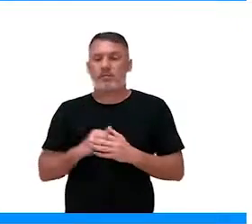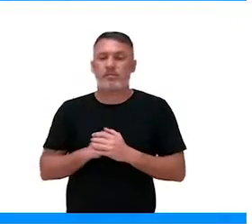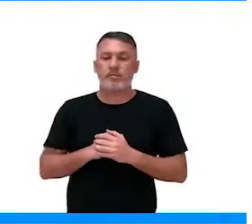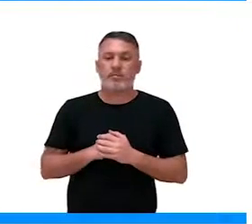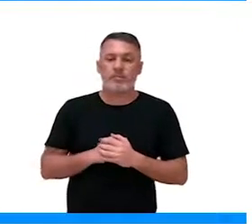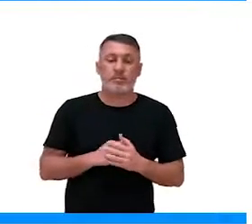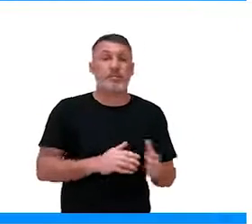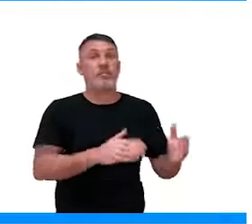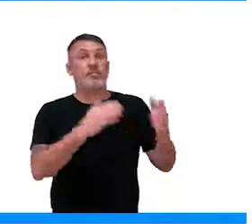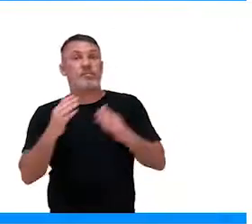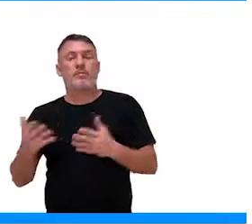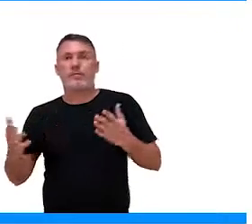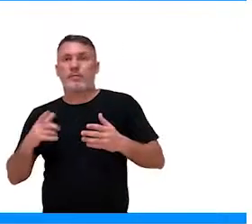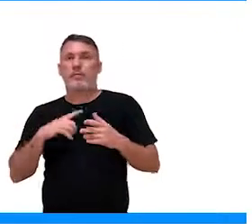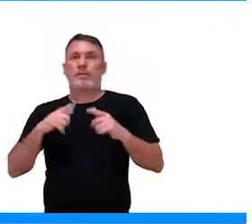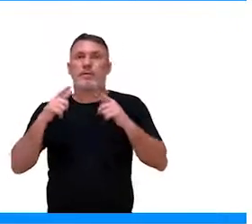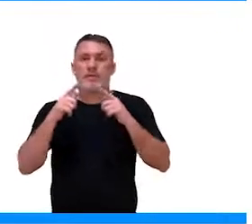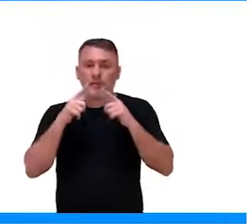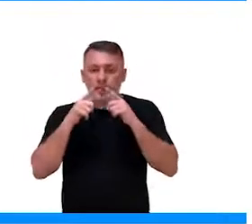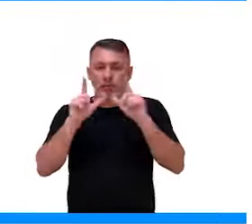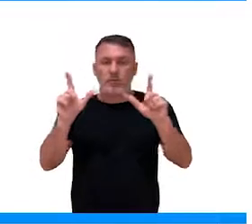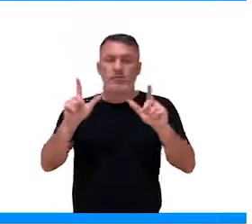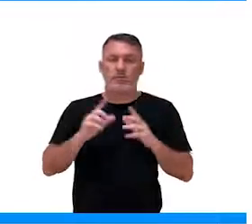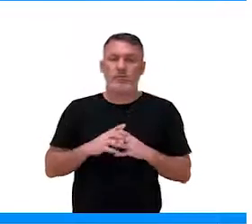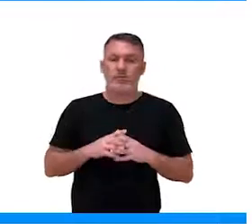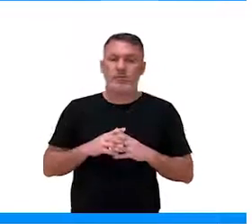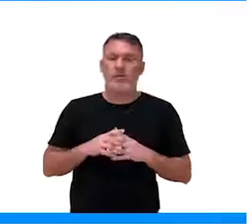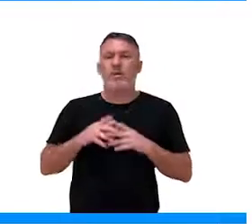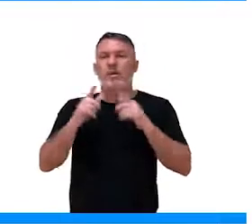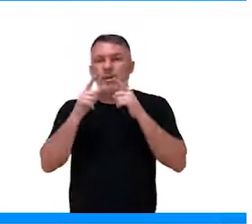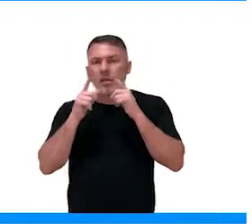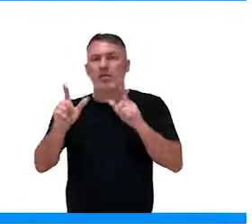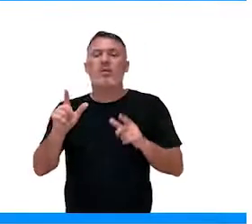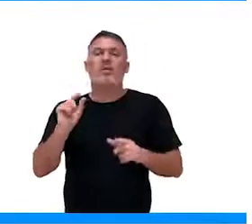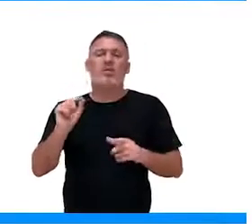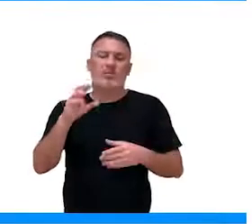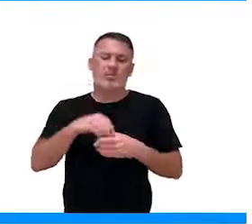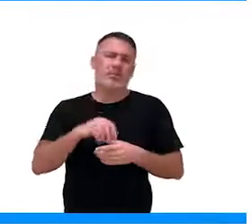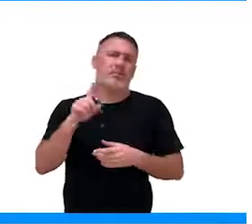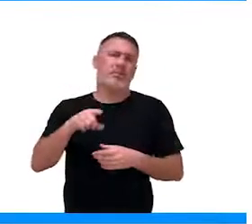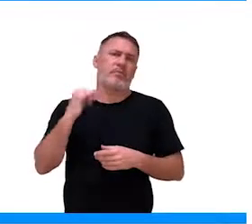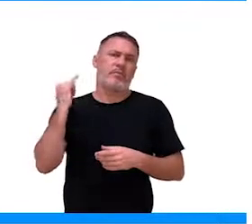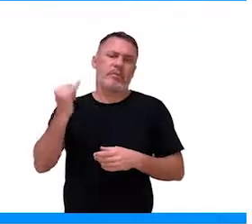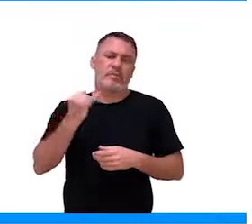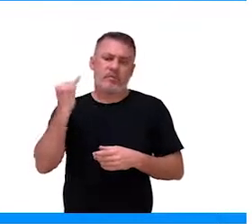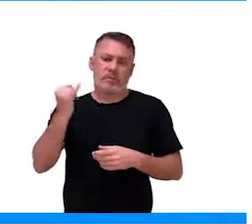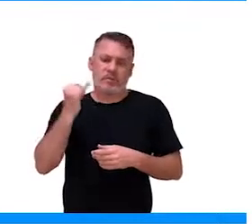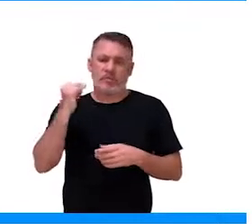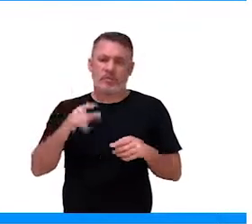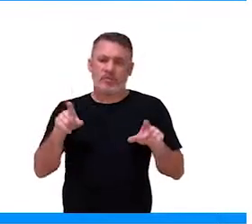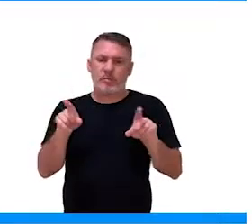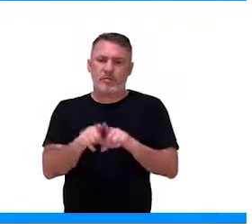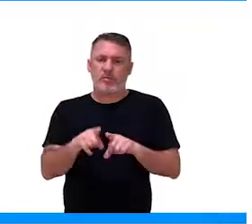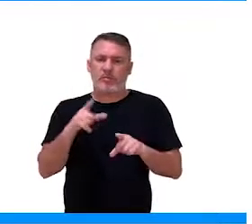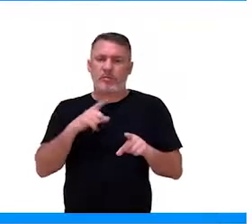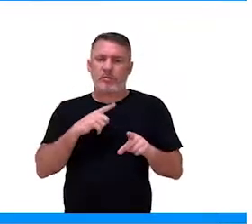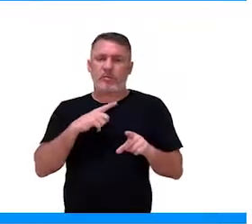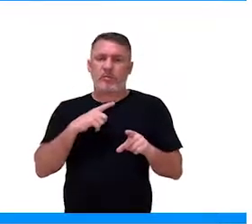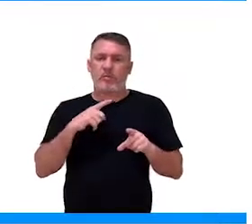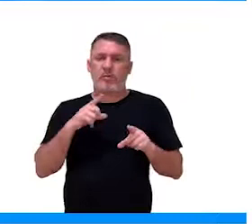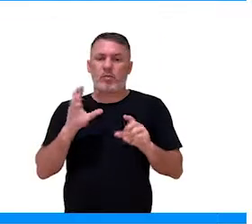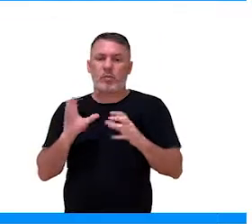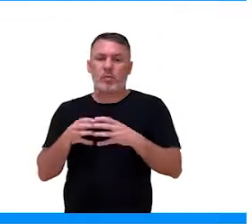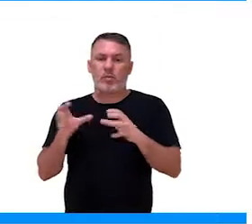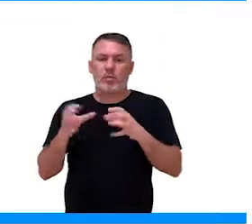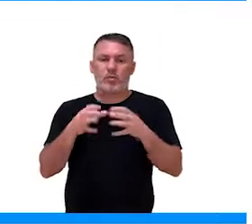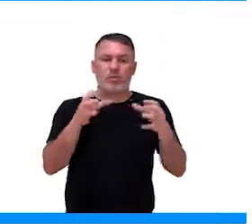palavra. Bom, agora a gente vai falar sobre linguagem, que é um assunto também muito importante e